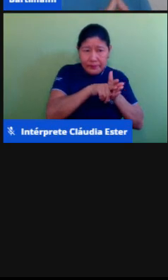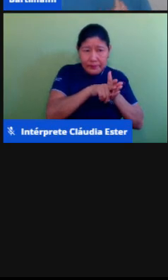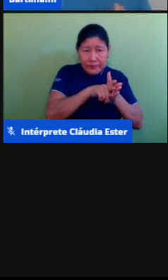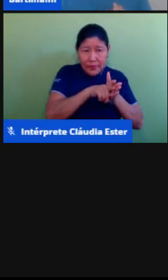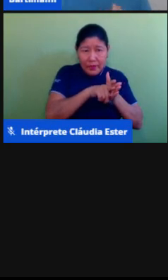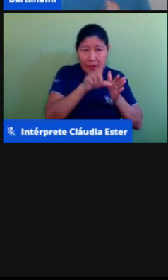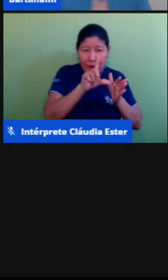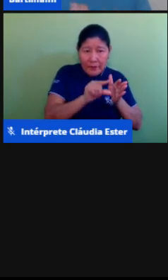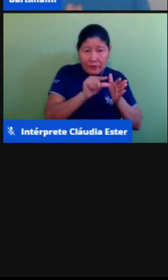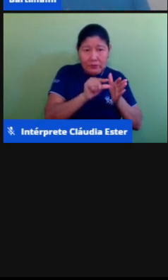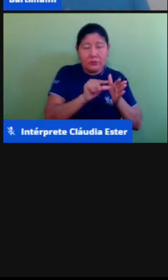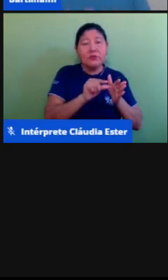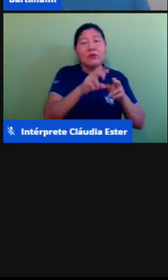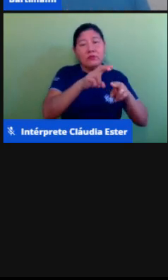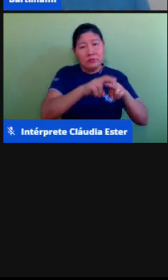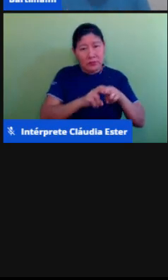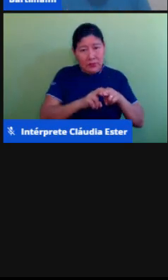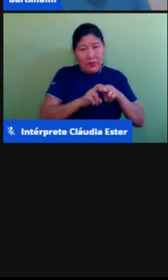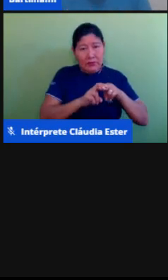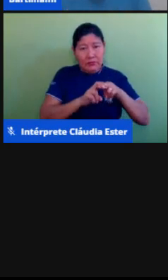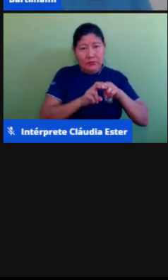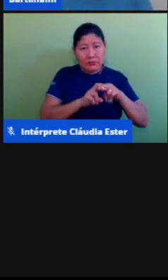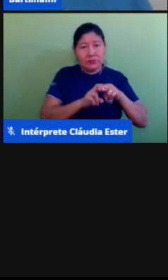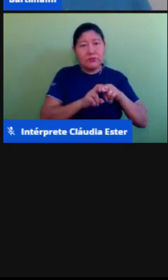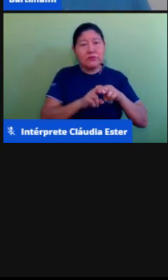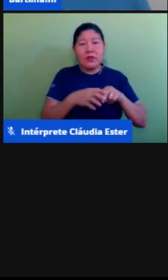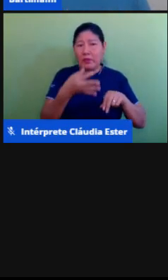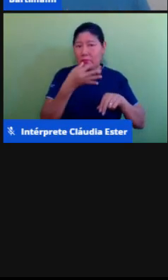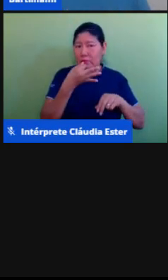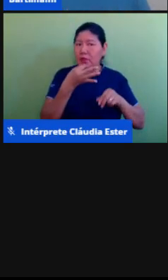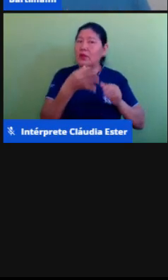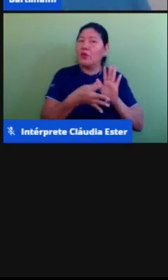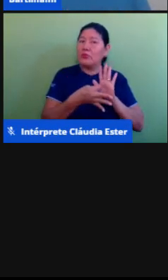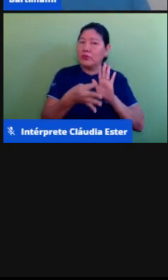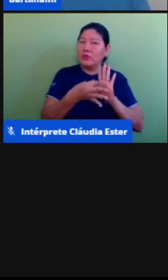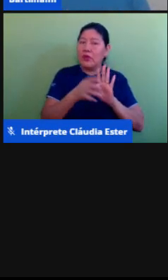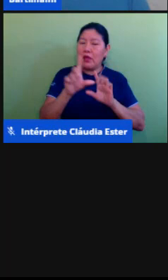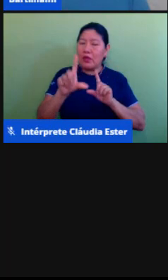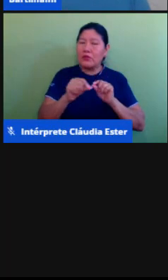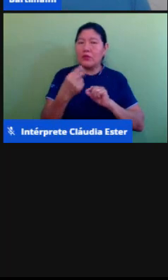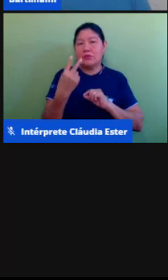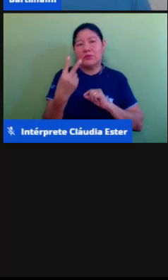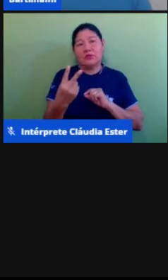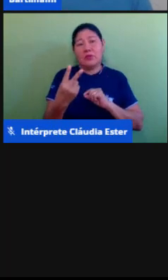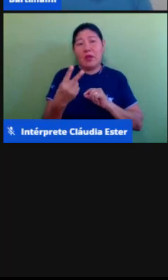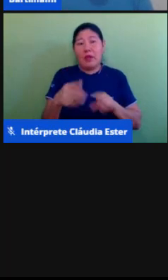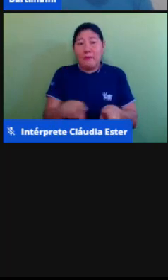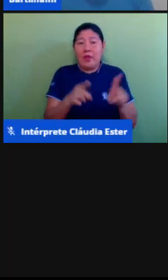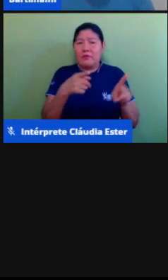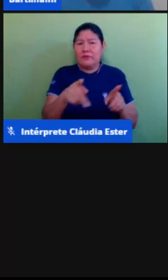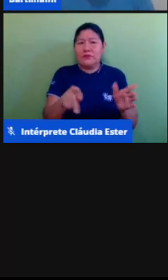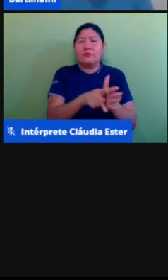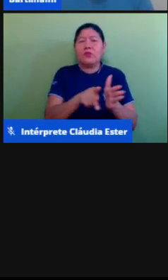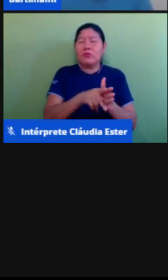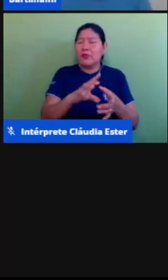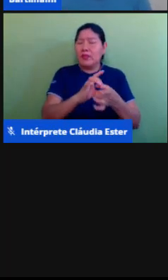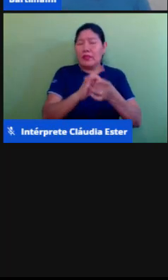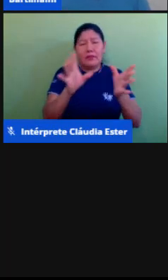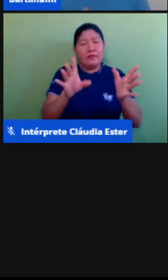você trabalhe com o nível 1, no máximo até o nível 2. Então, você que vai definir até onde você quer avançar com o seu